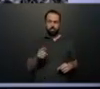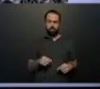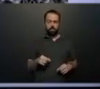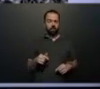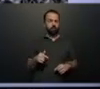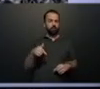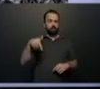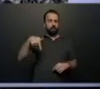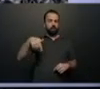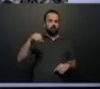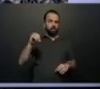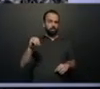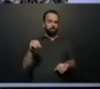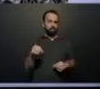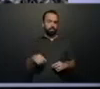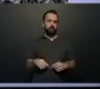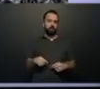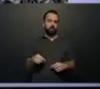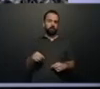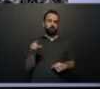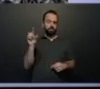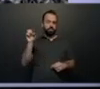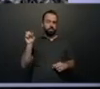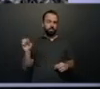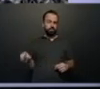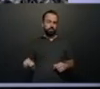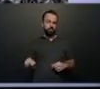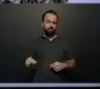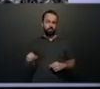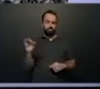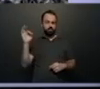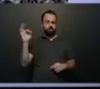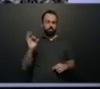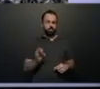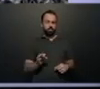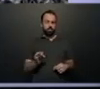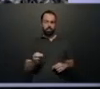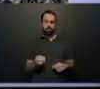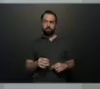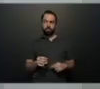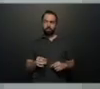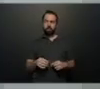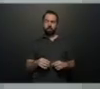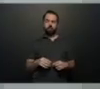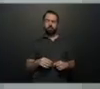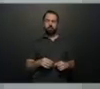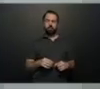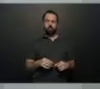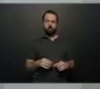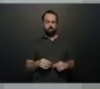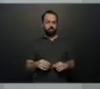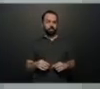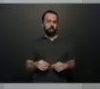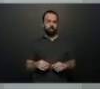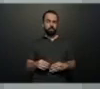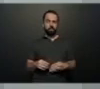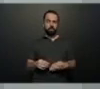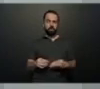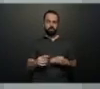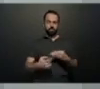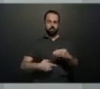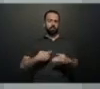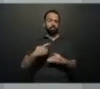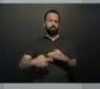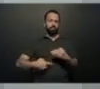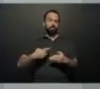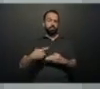70% deles, né, de todo o metal utilizado no Brasil, isso daqui, tá? São dados do Brasil. 70%